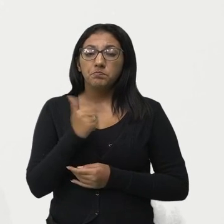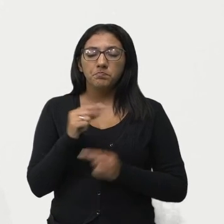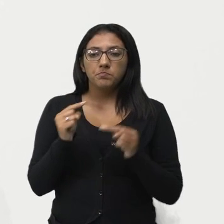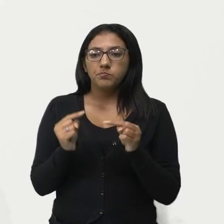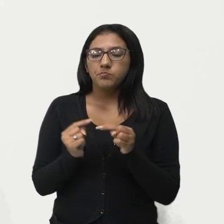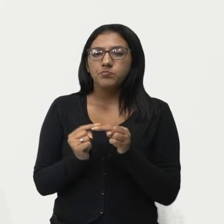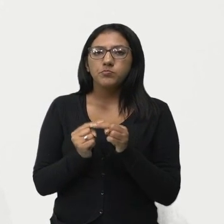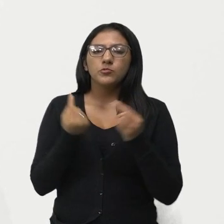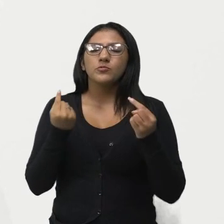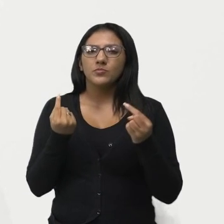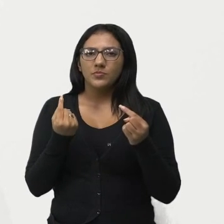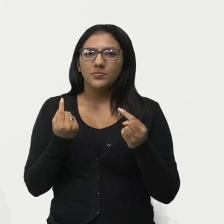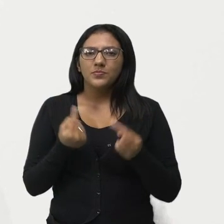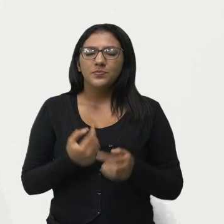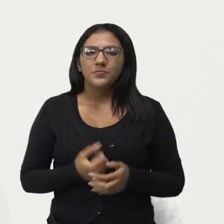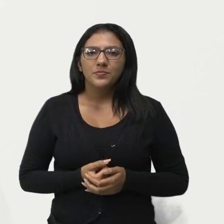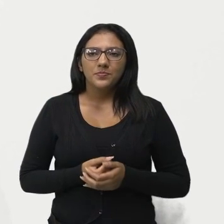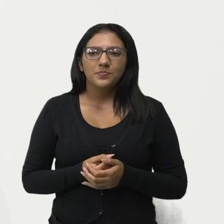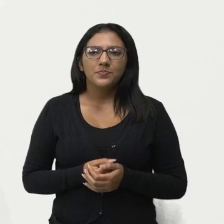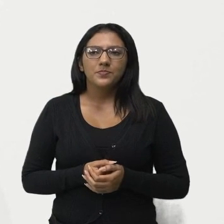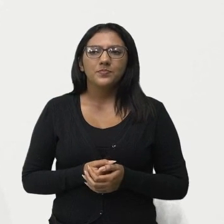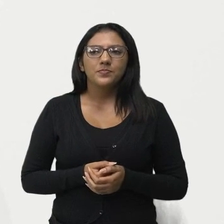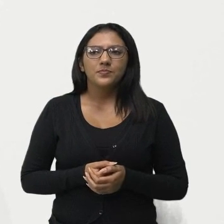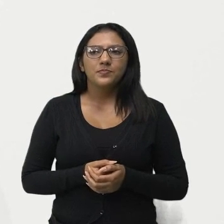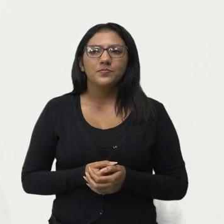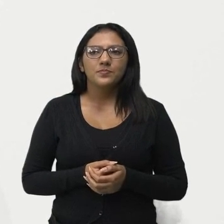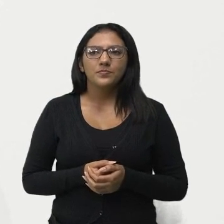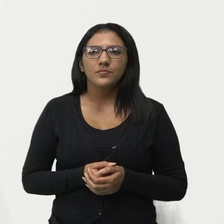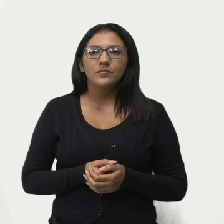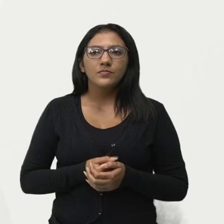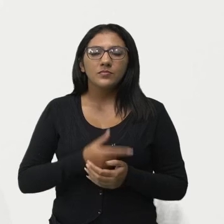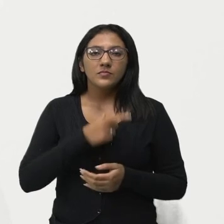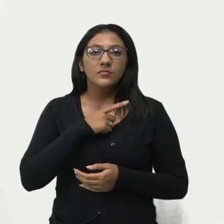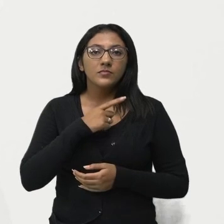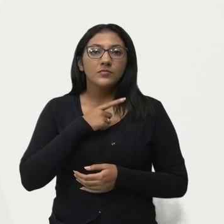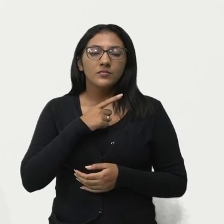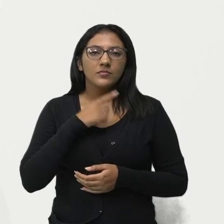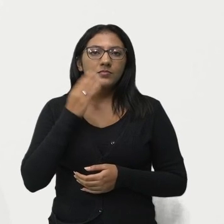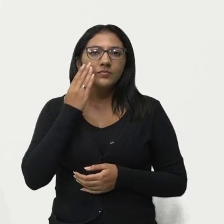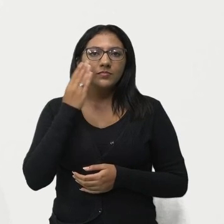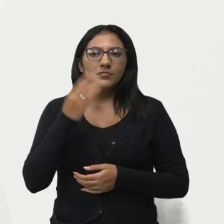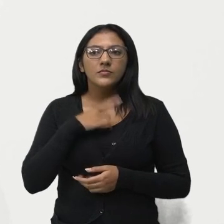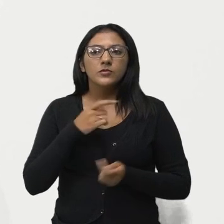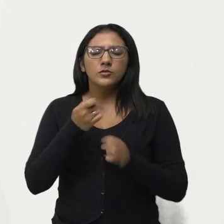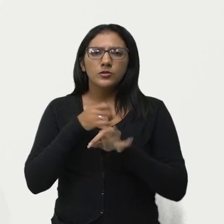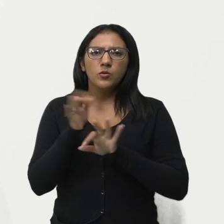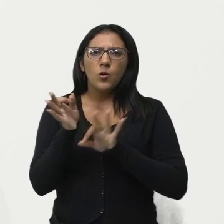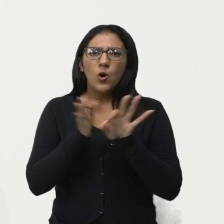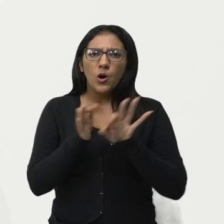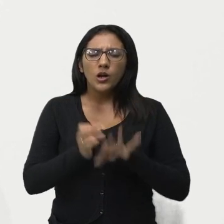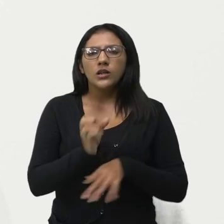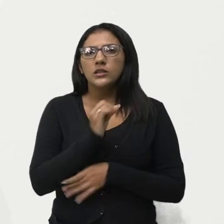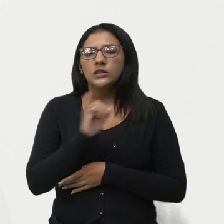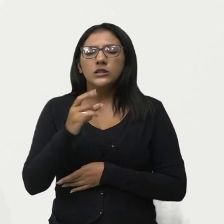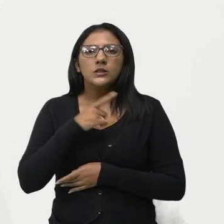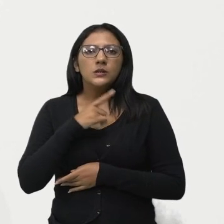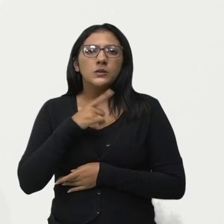inversamente proporcionais, tá? É dessa maneira, então, que a gente checa se existe